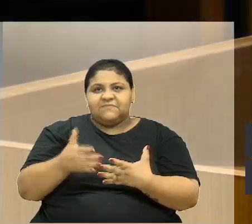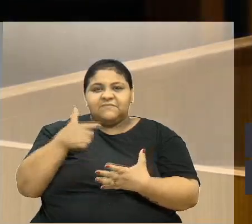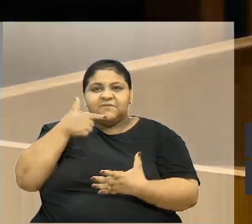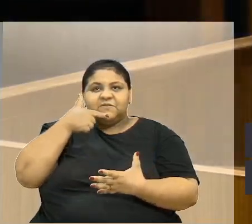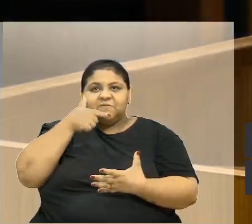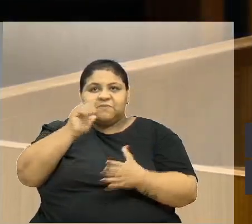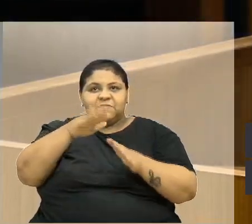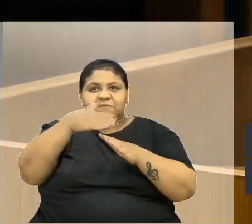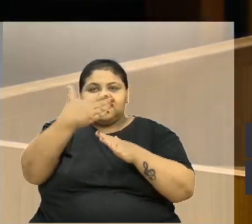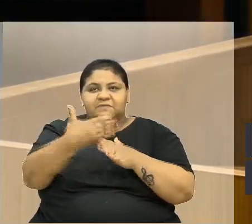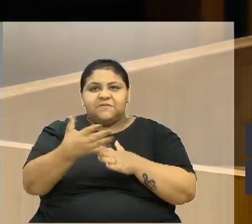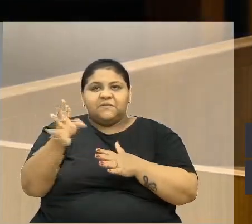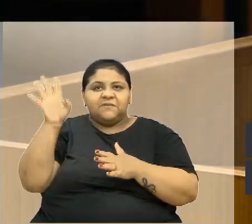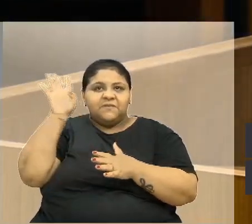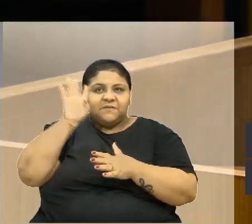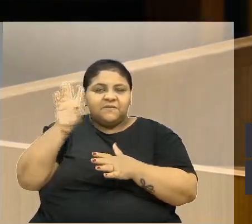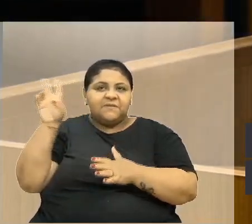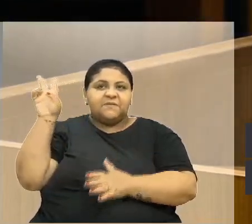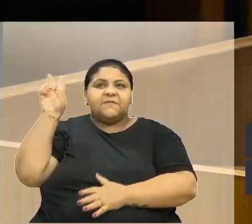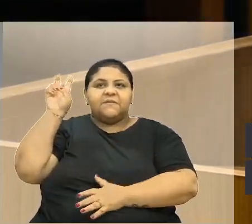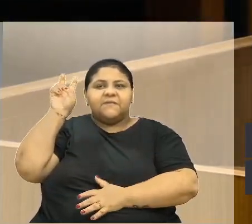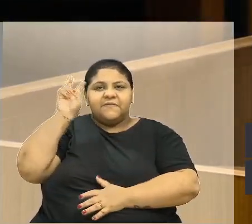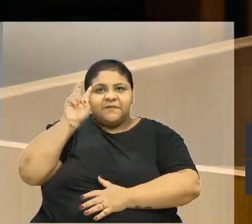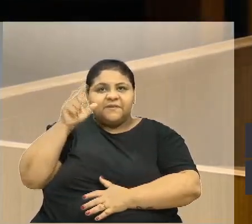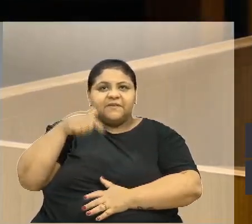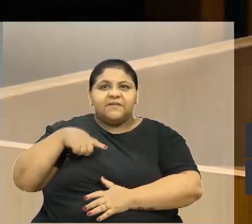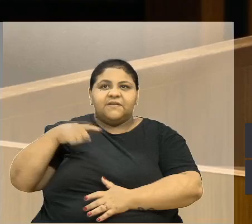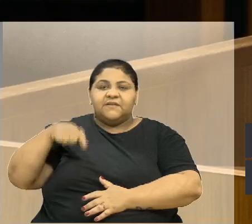algum, quarta ou quinta, esse vai ser meu último.